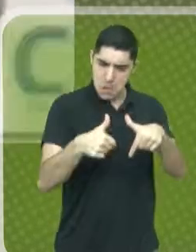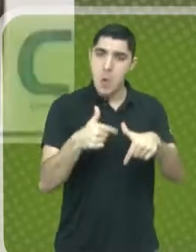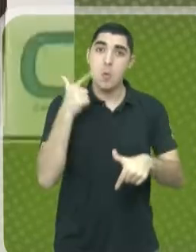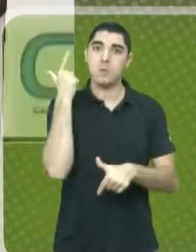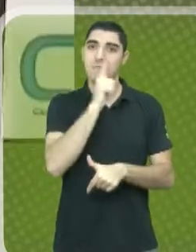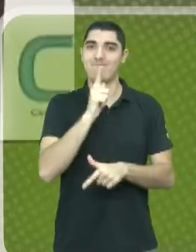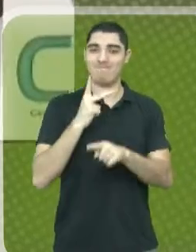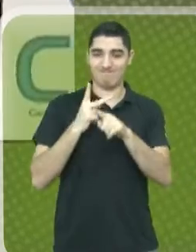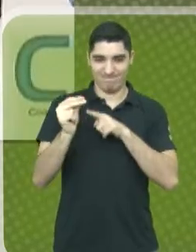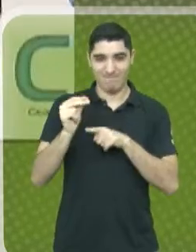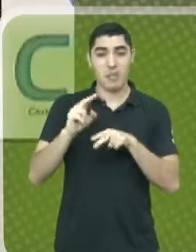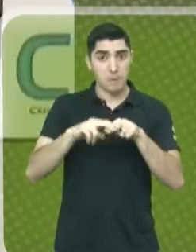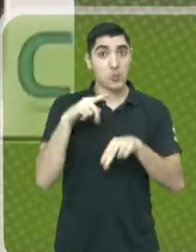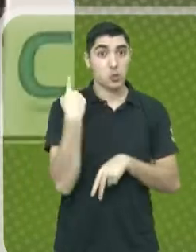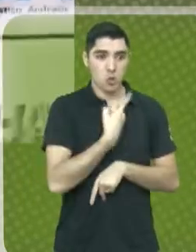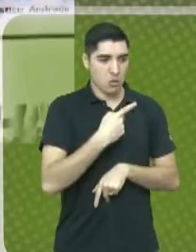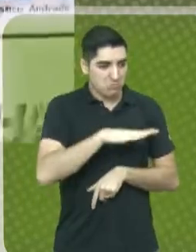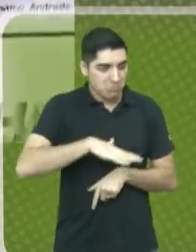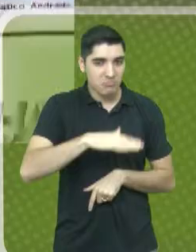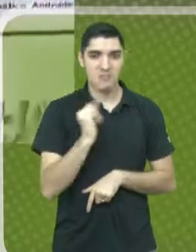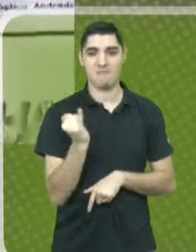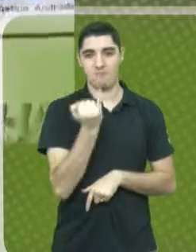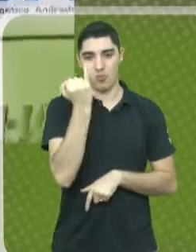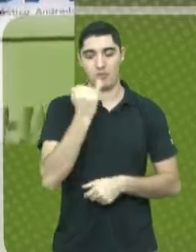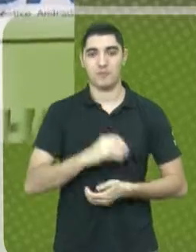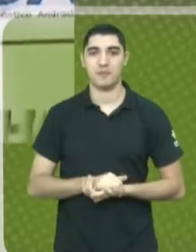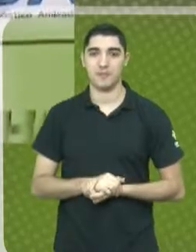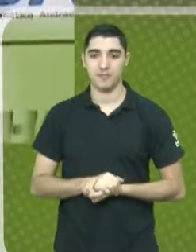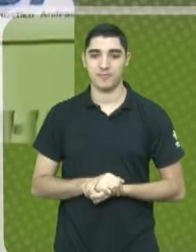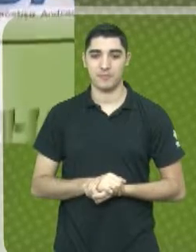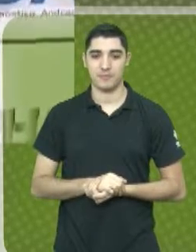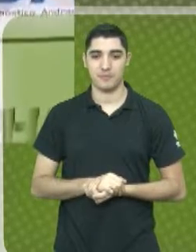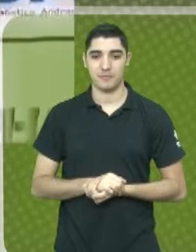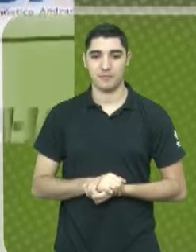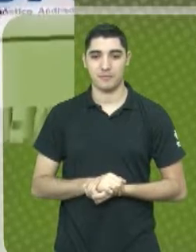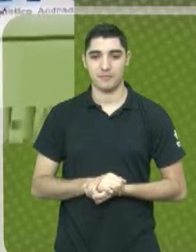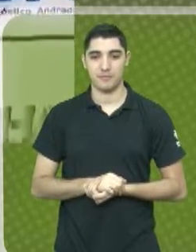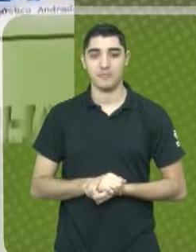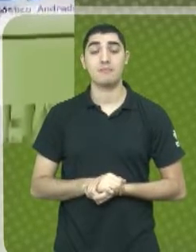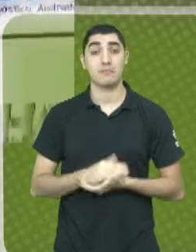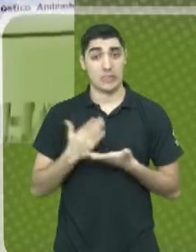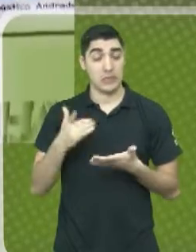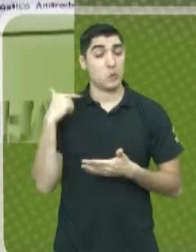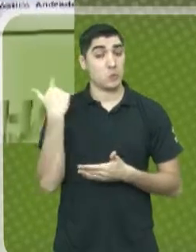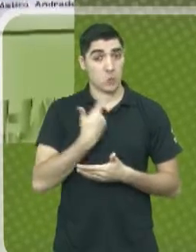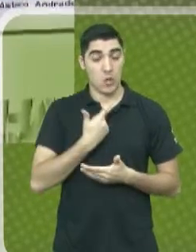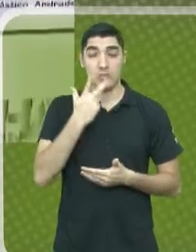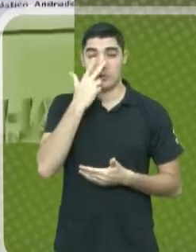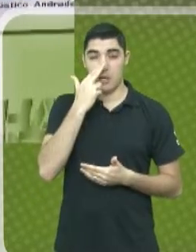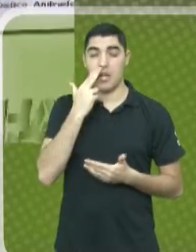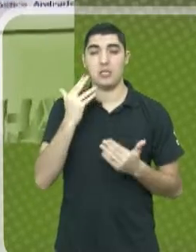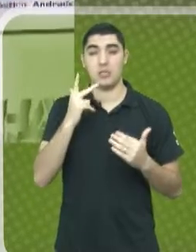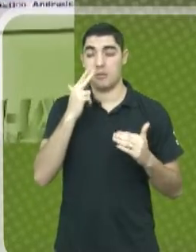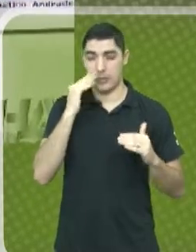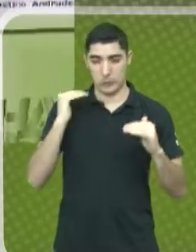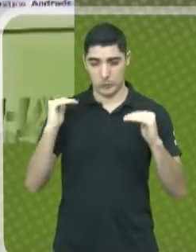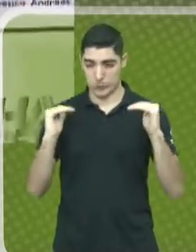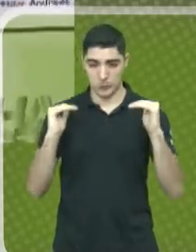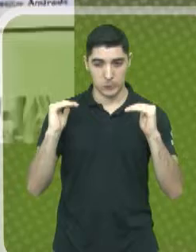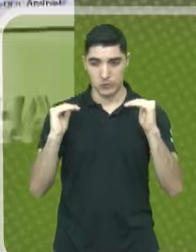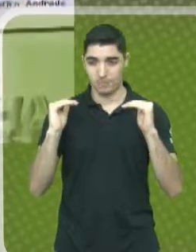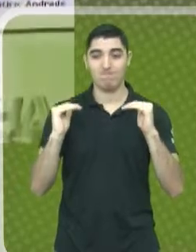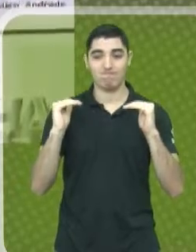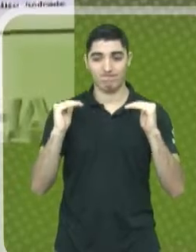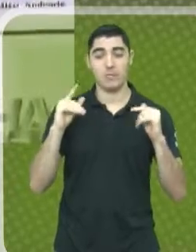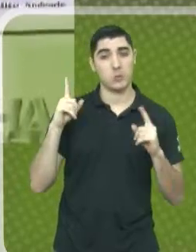para a equipe por ter dado a vida nesse jogo. Dificílimo, né? O equilíbrio ele impera nessa chave, o Flamengo que